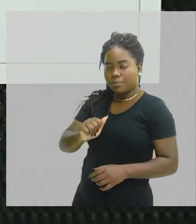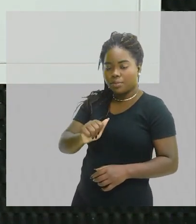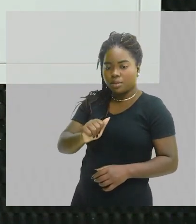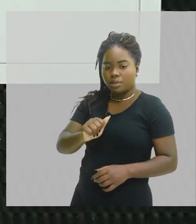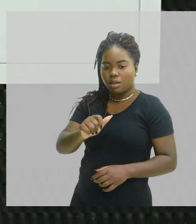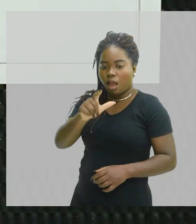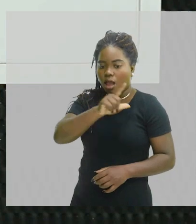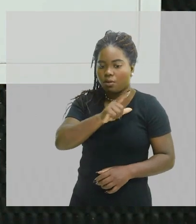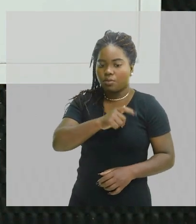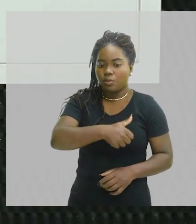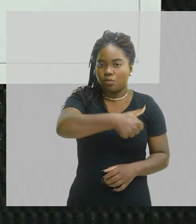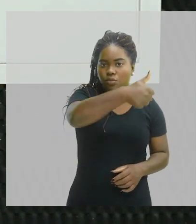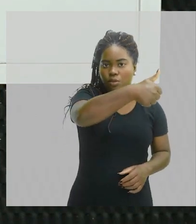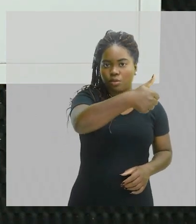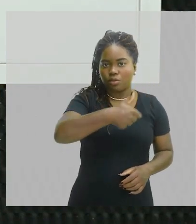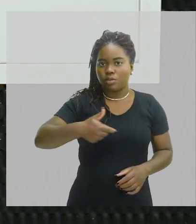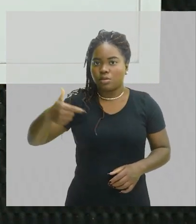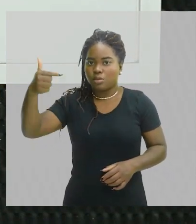jeito.